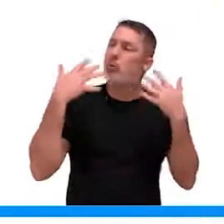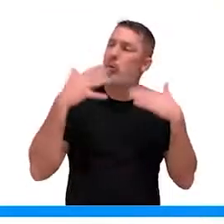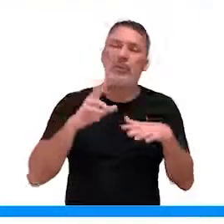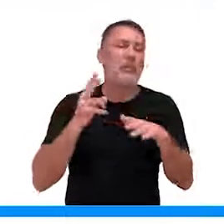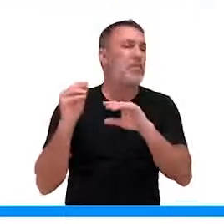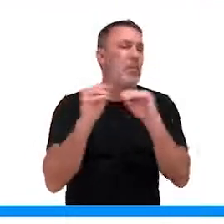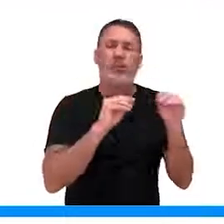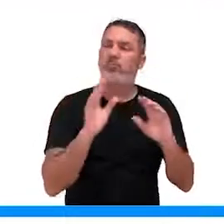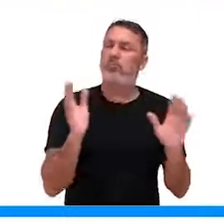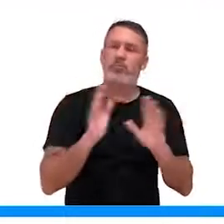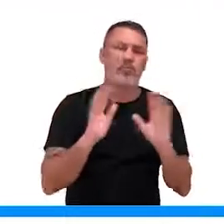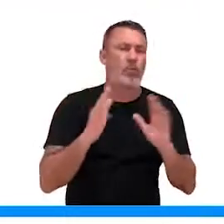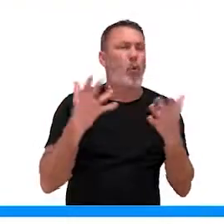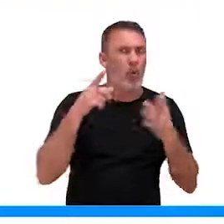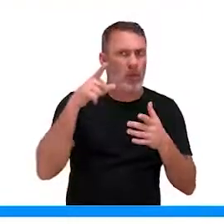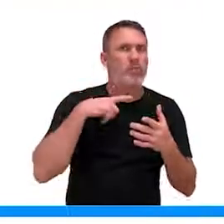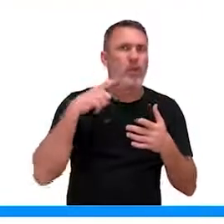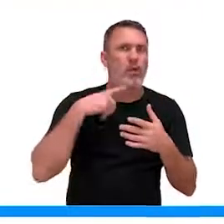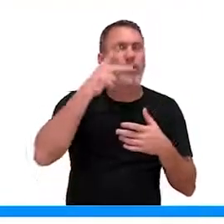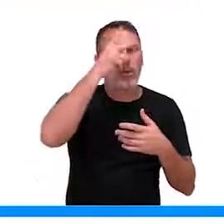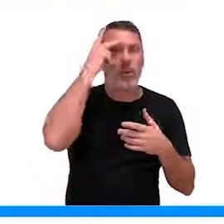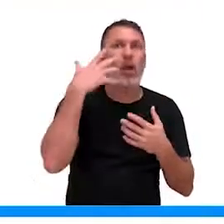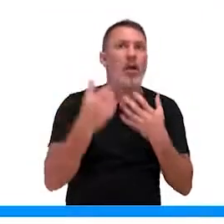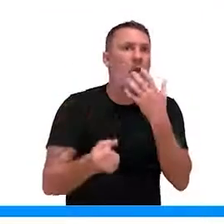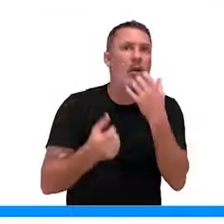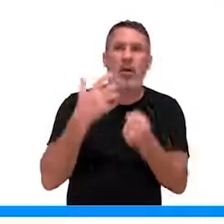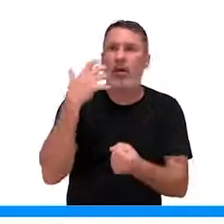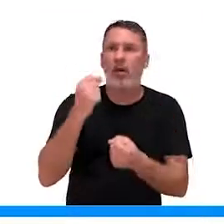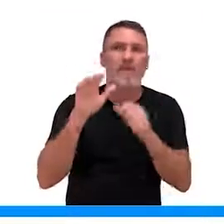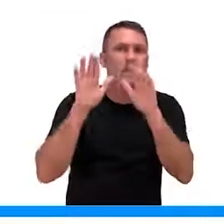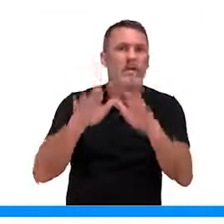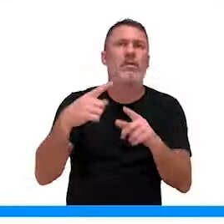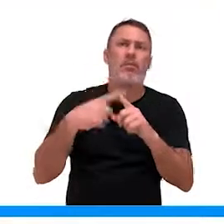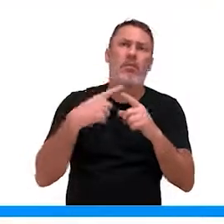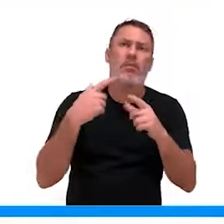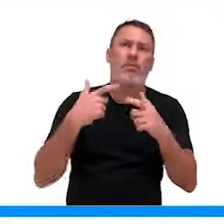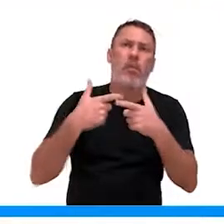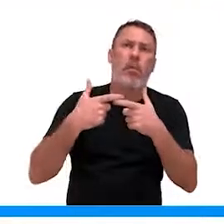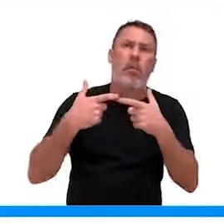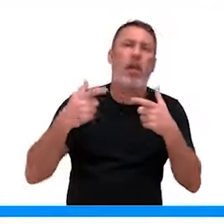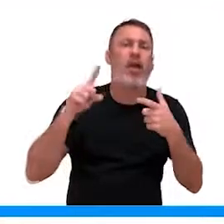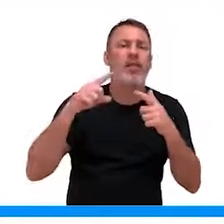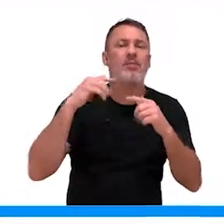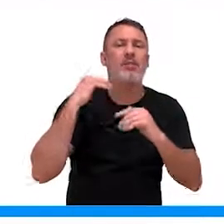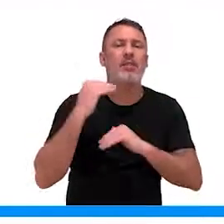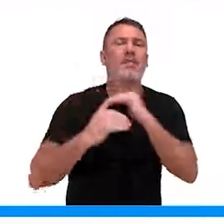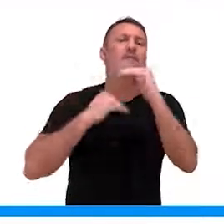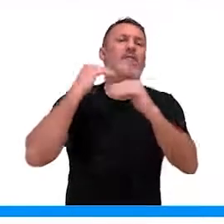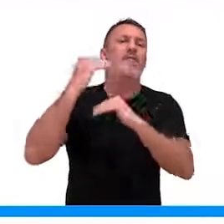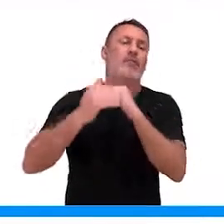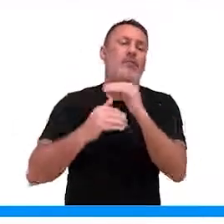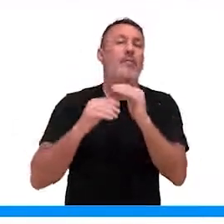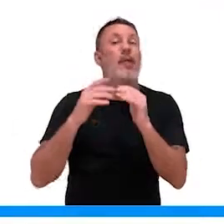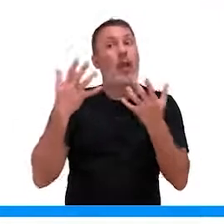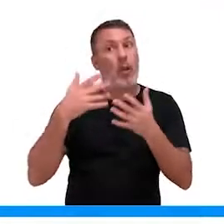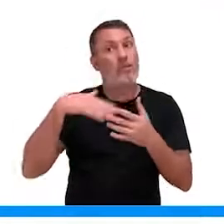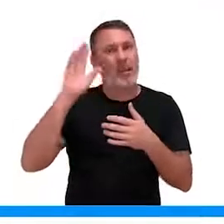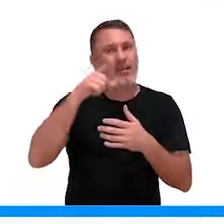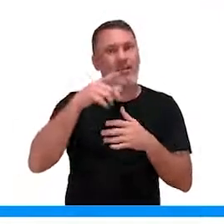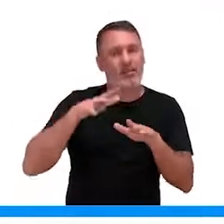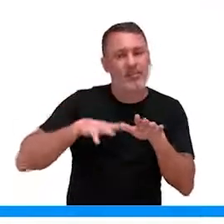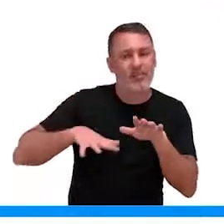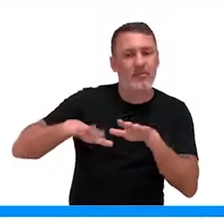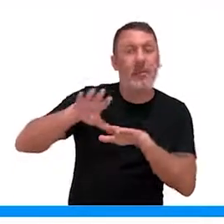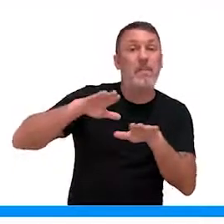existem muitos atrativos nesse sentido. Esse desenvolvimento ele acabou se concentrando mais na zona da mata,